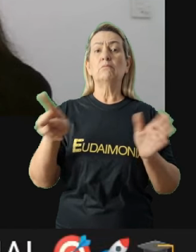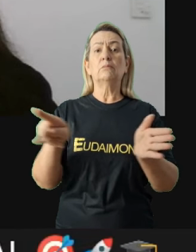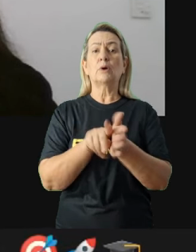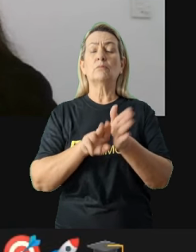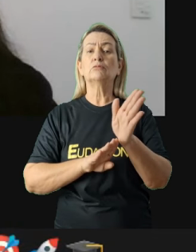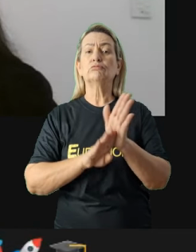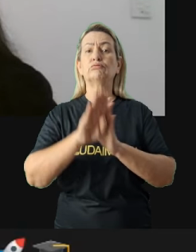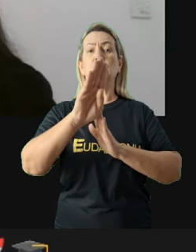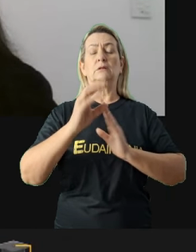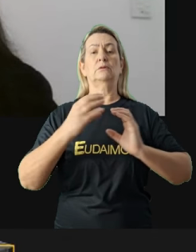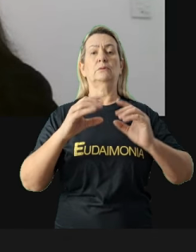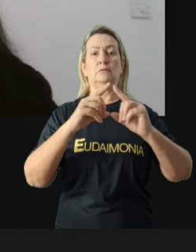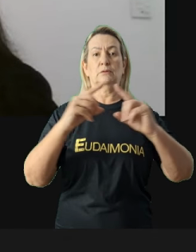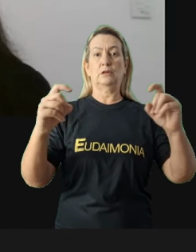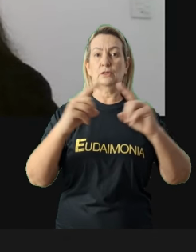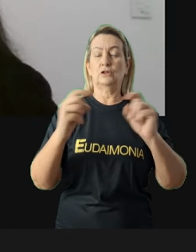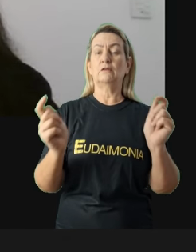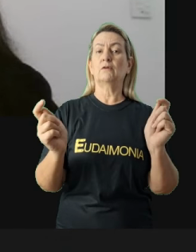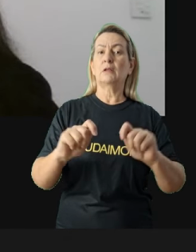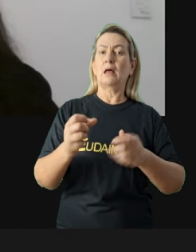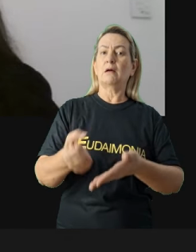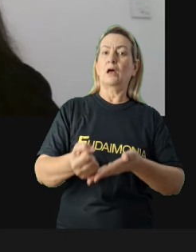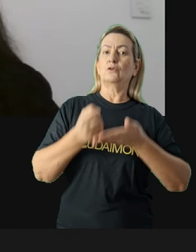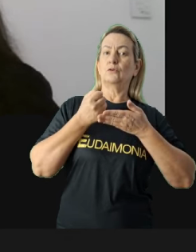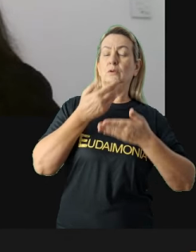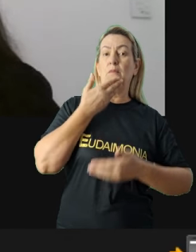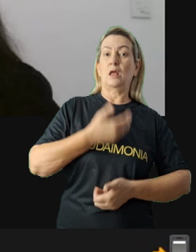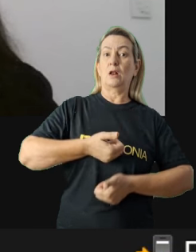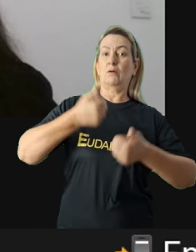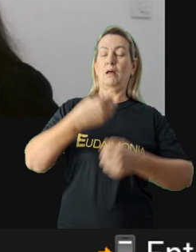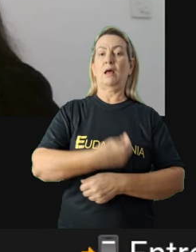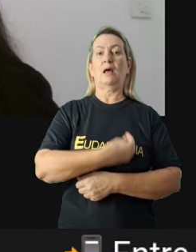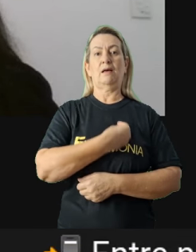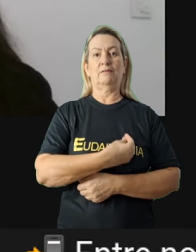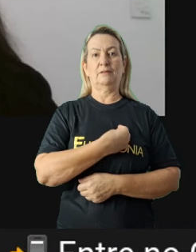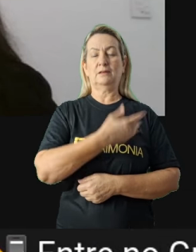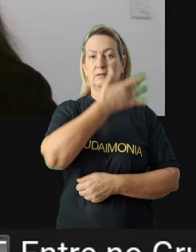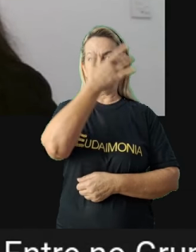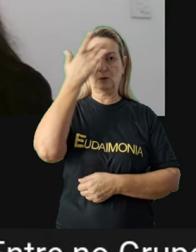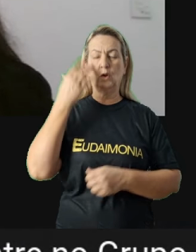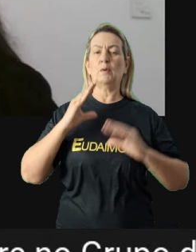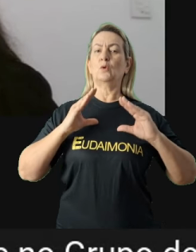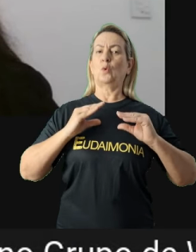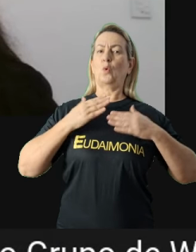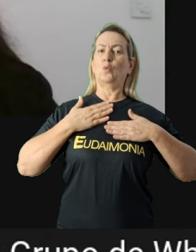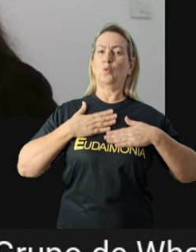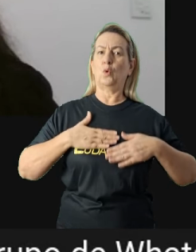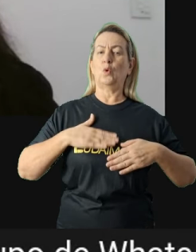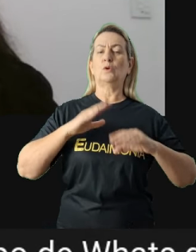parte, né, da aplicação dos avanços científicos, ajuda a melhorar a vida da gente, a dar